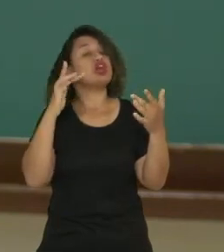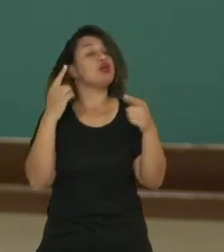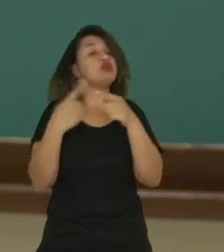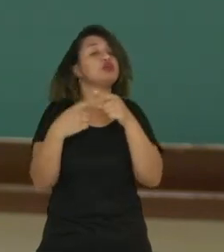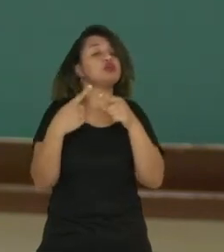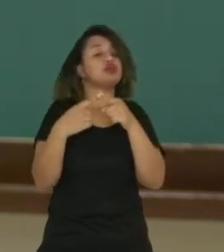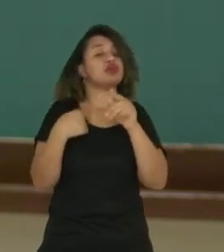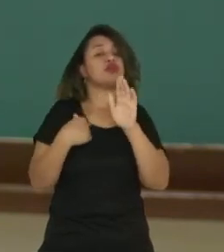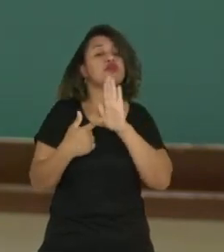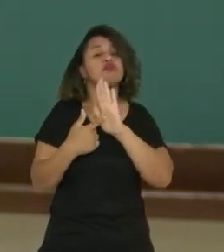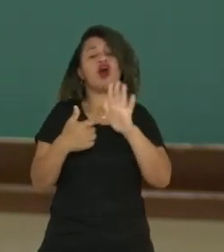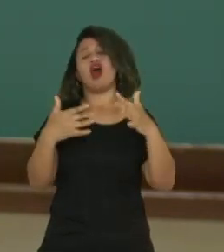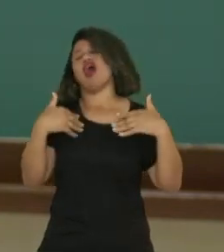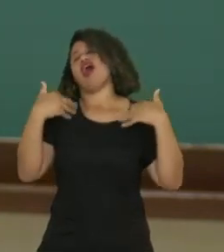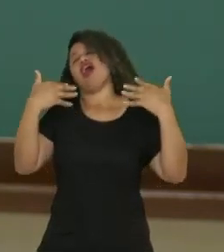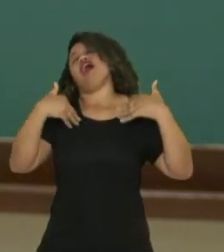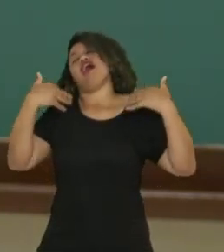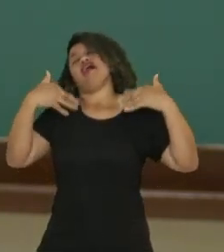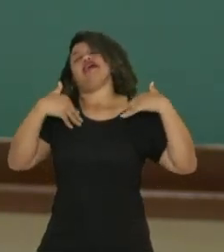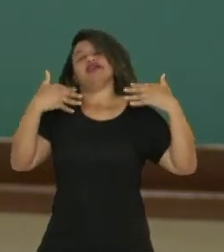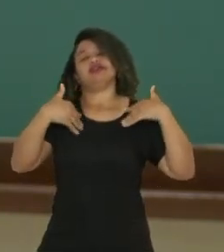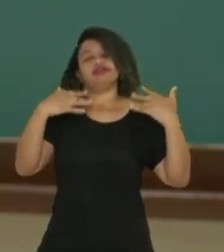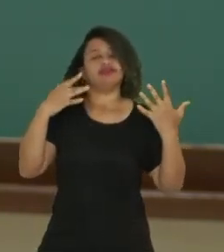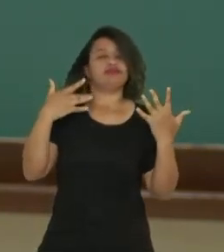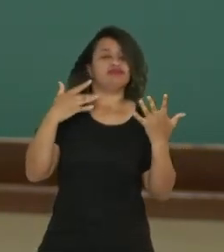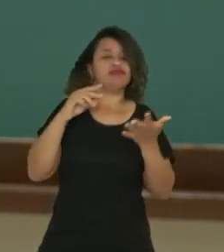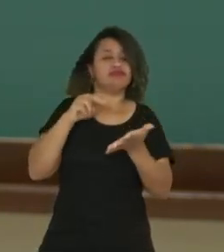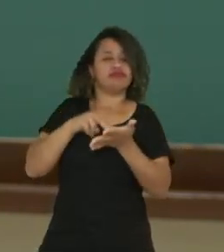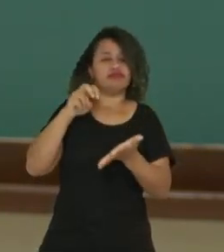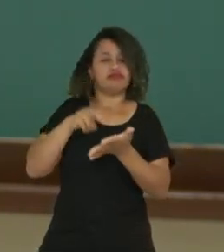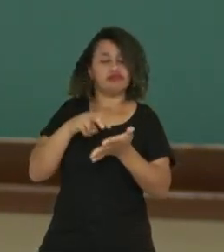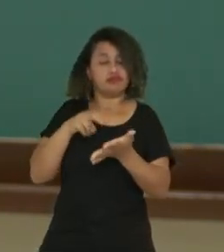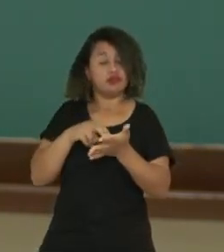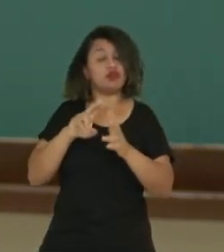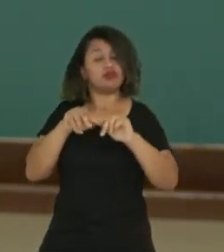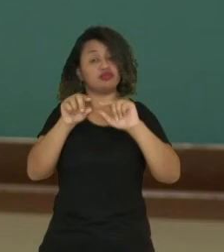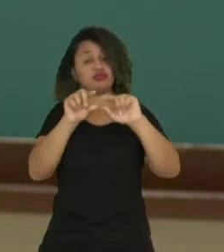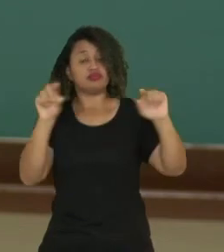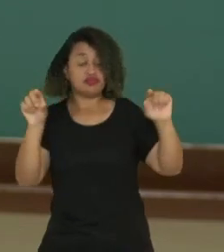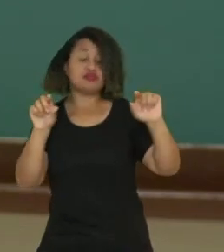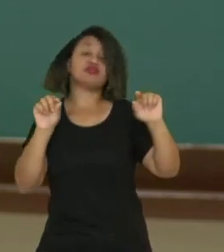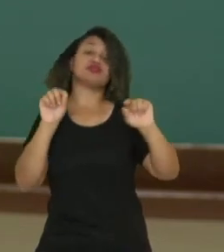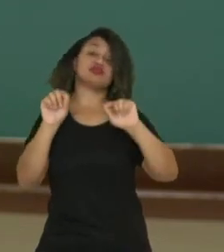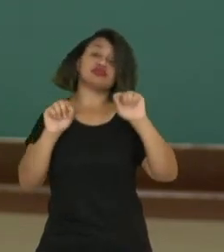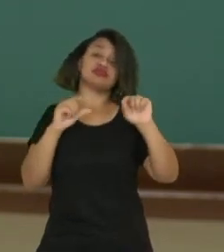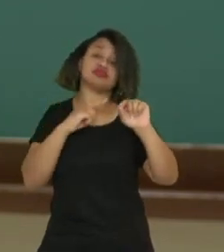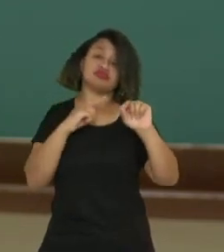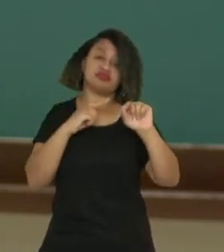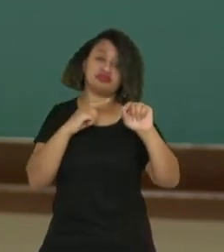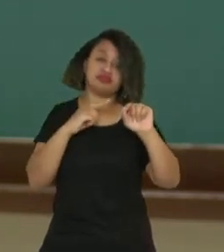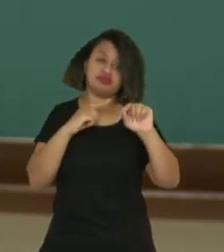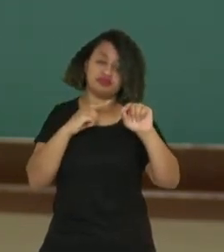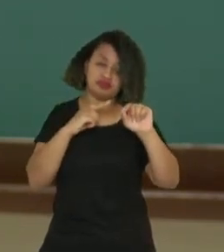Demonstra extrema alegria. Então, isso é a expressão